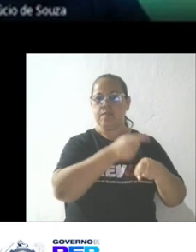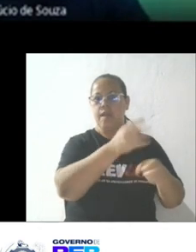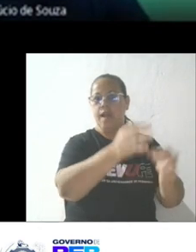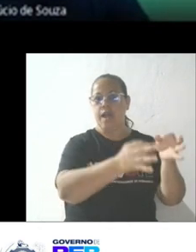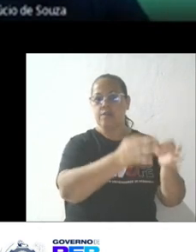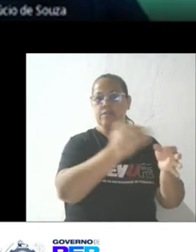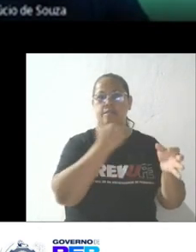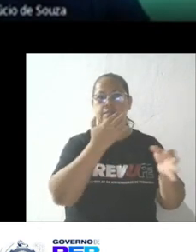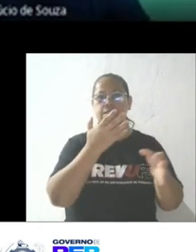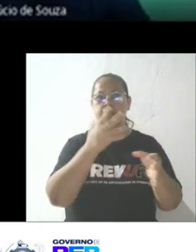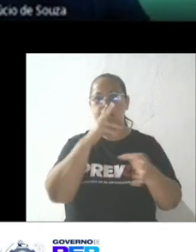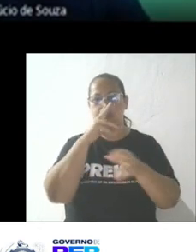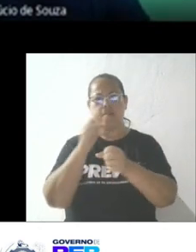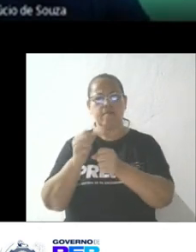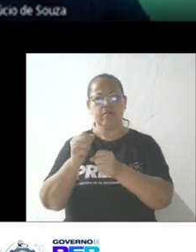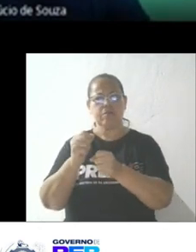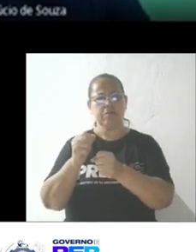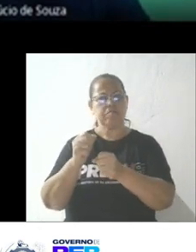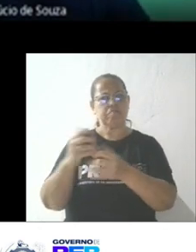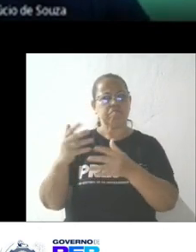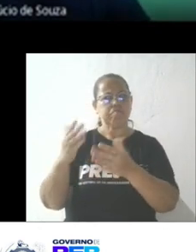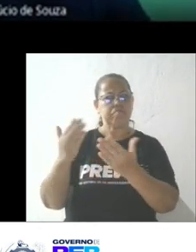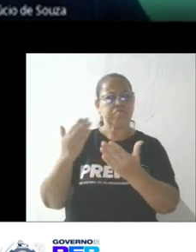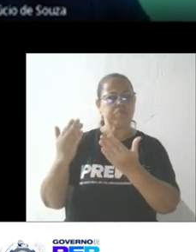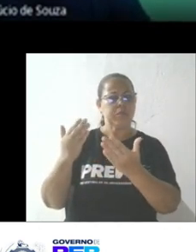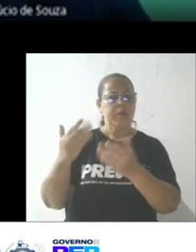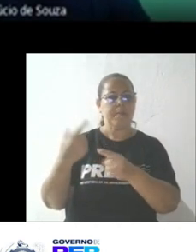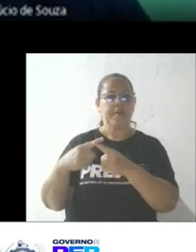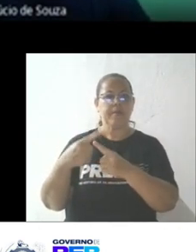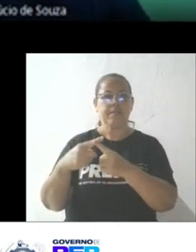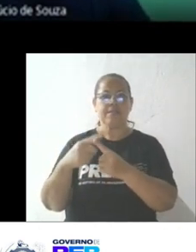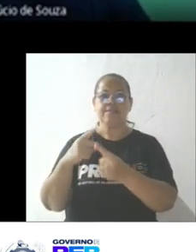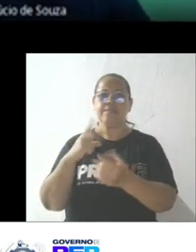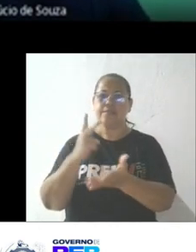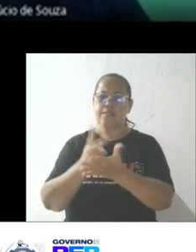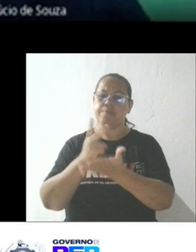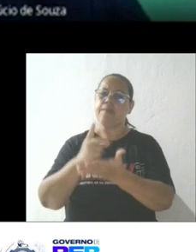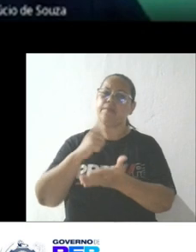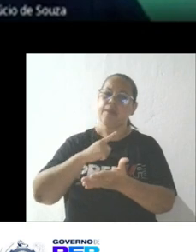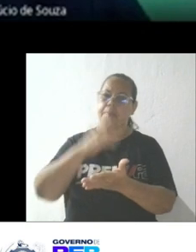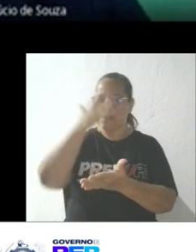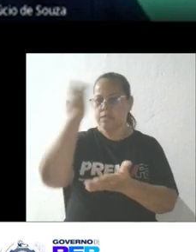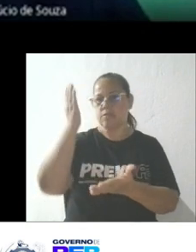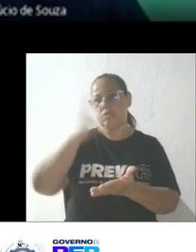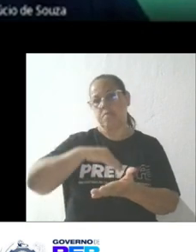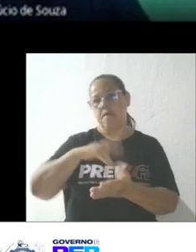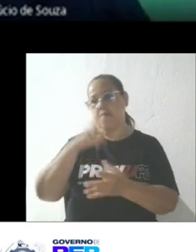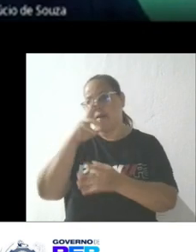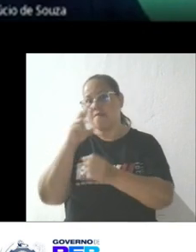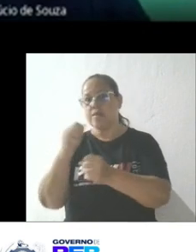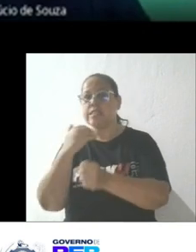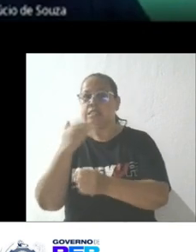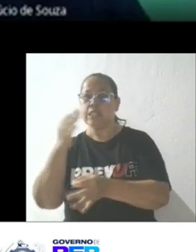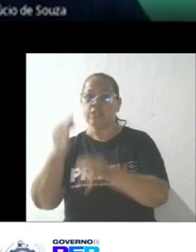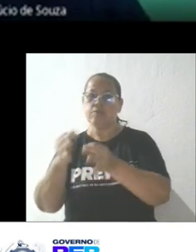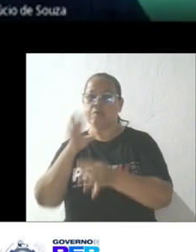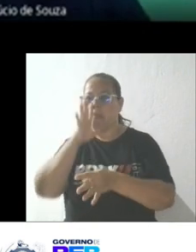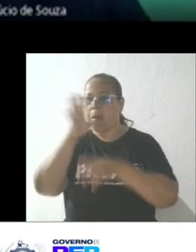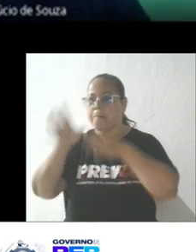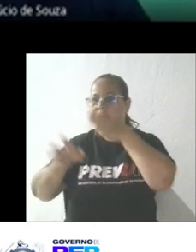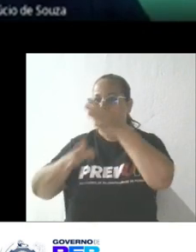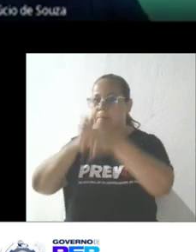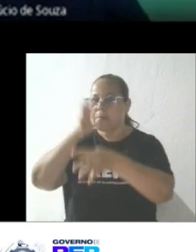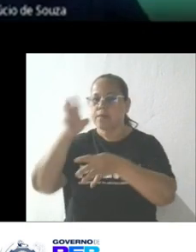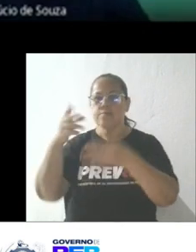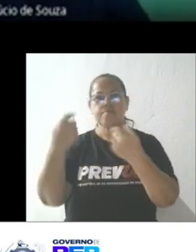contestada porque há sempre maus a força sem a justiça será acusada é preciso pois